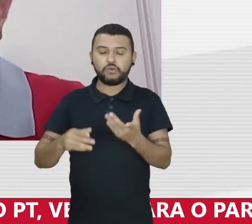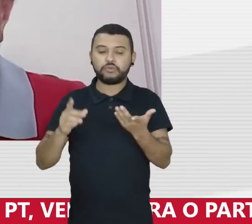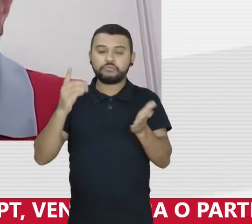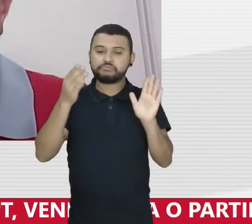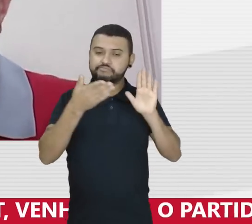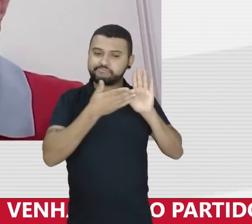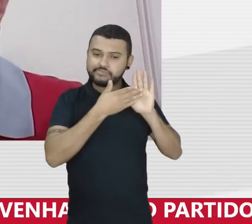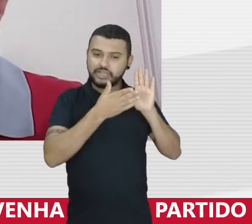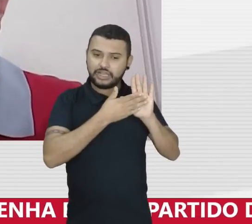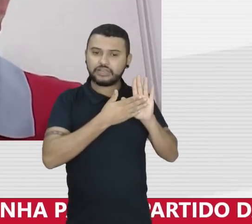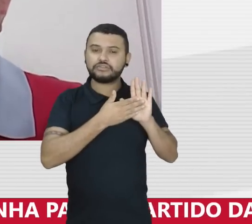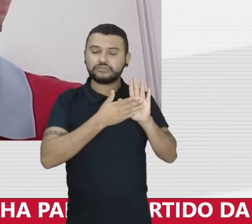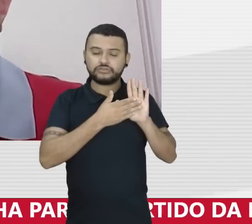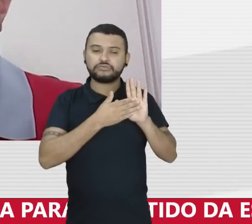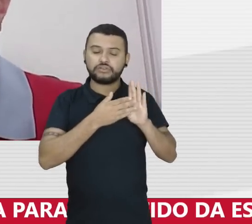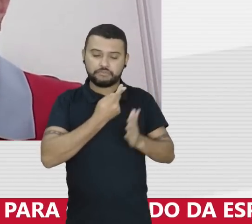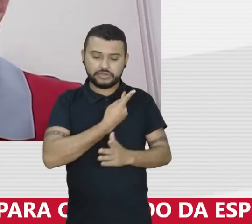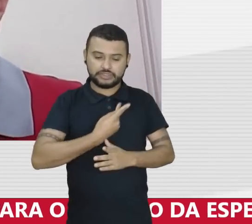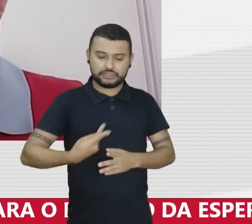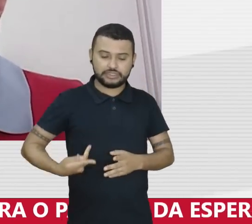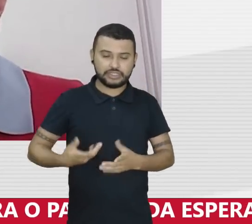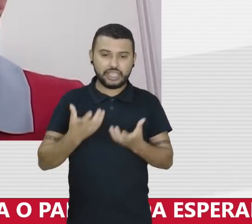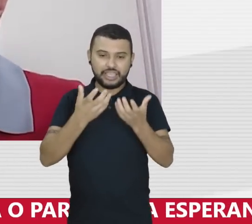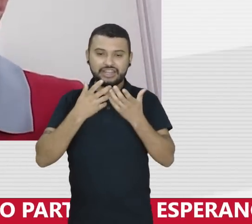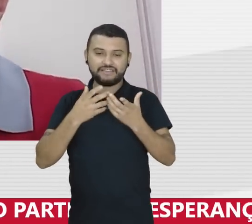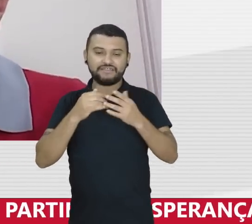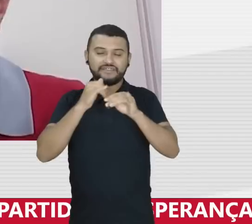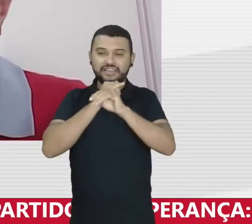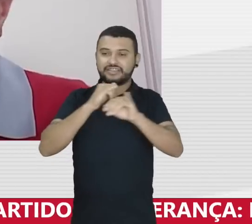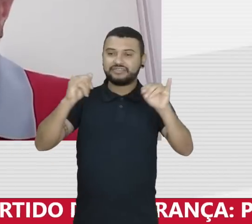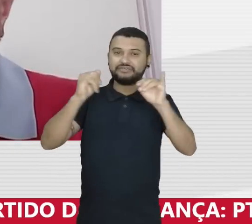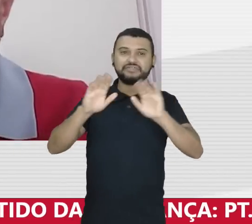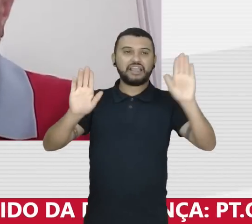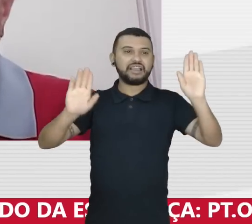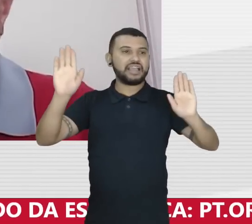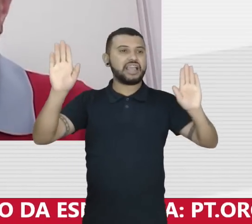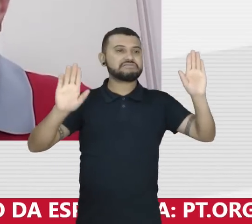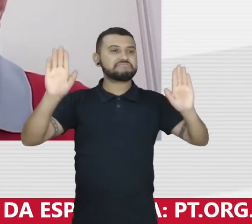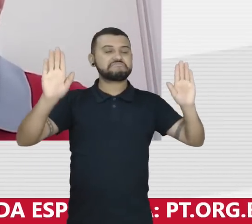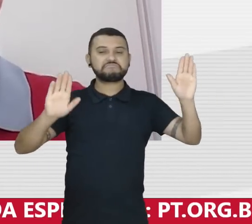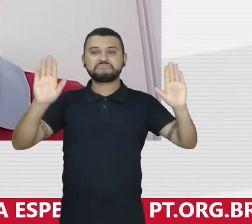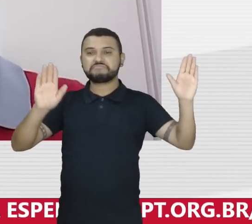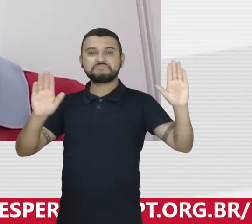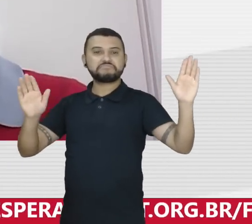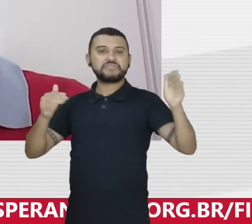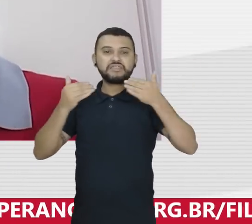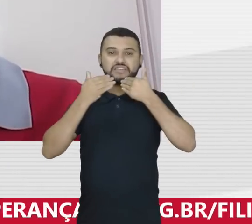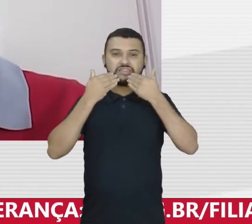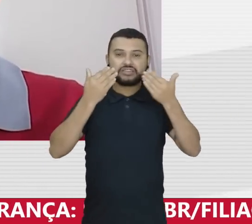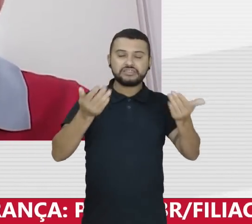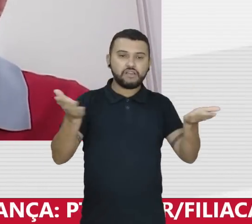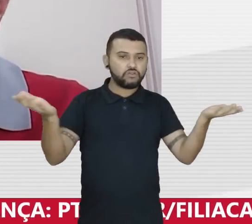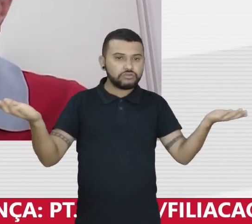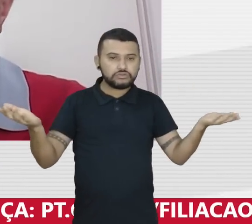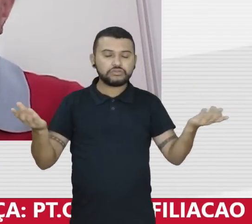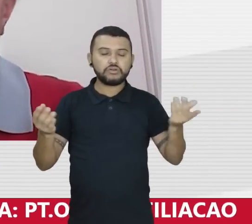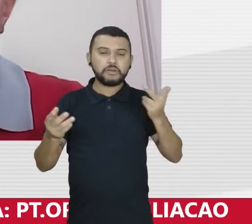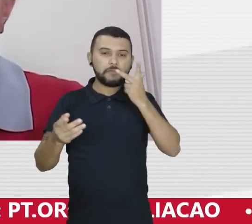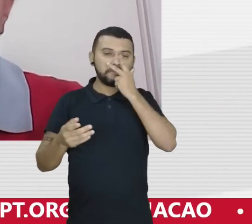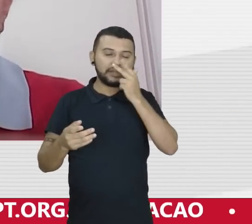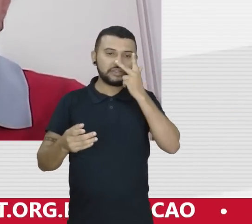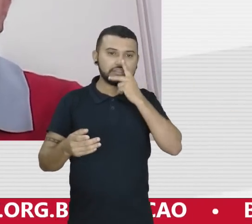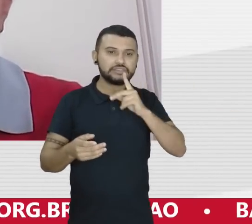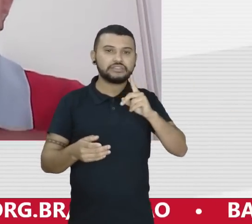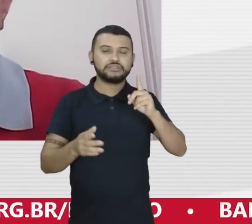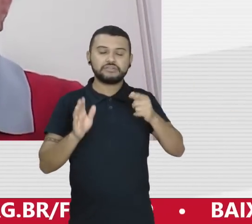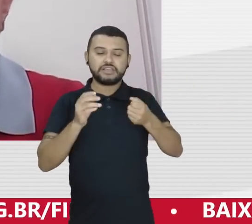agenda pública da Presidência da República, para transformá-la num elemento de agitação